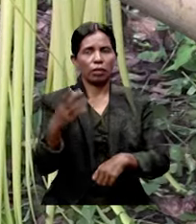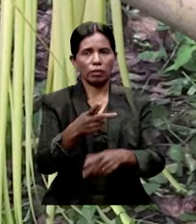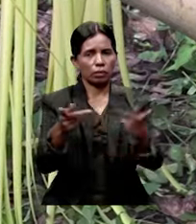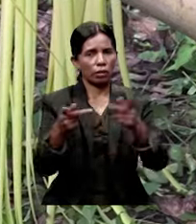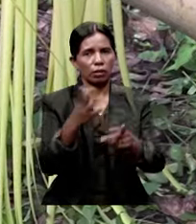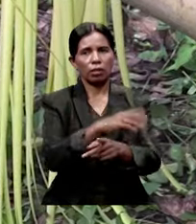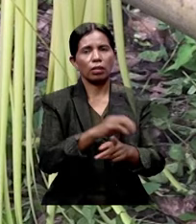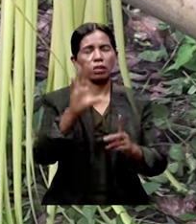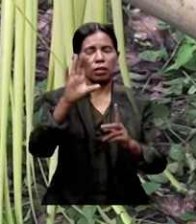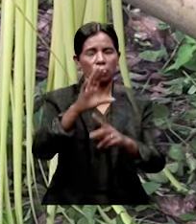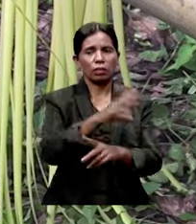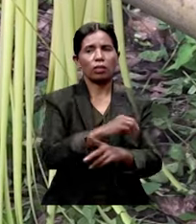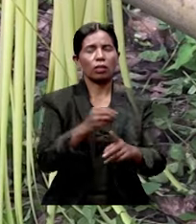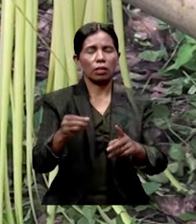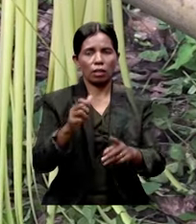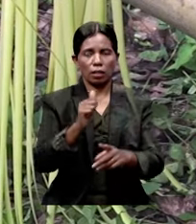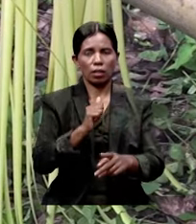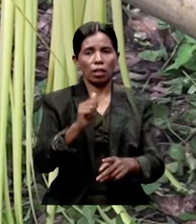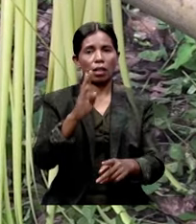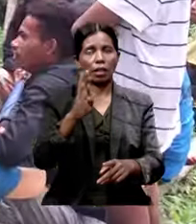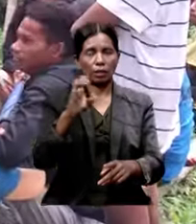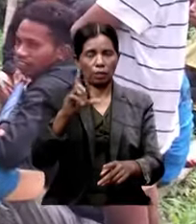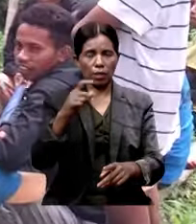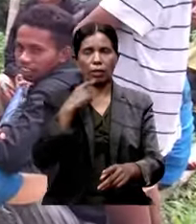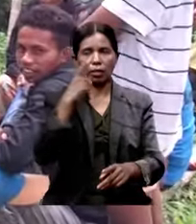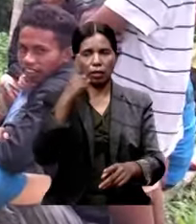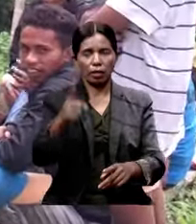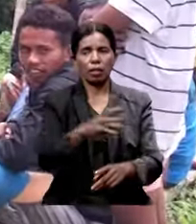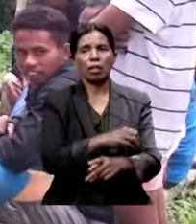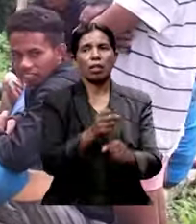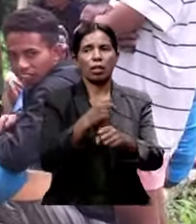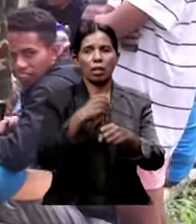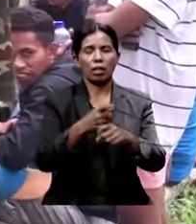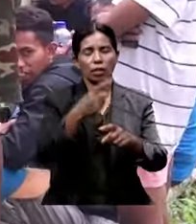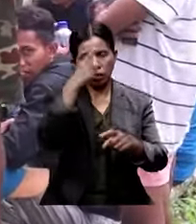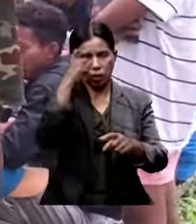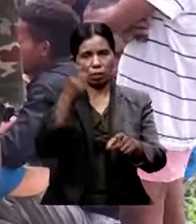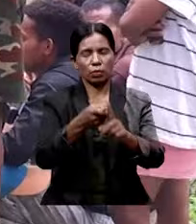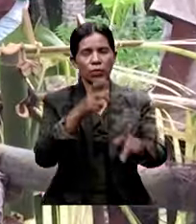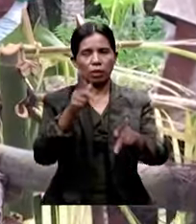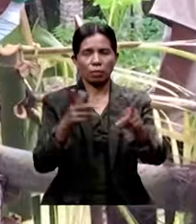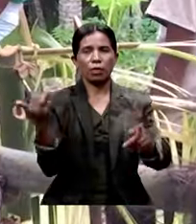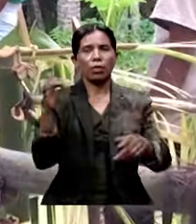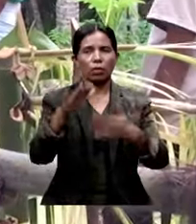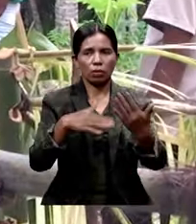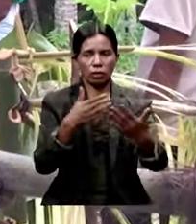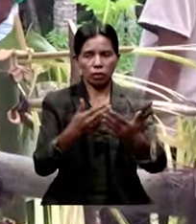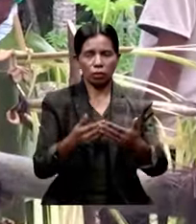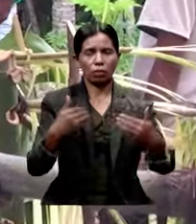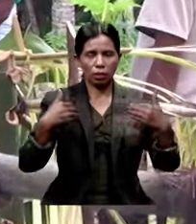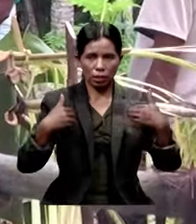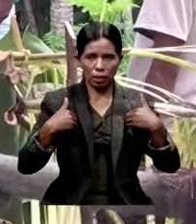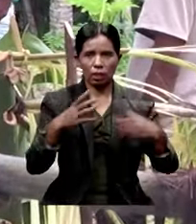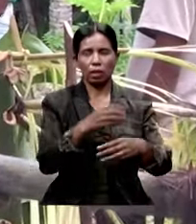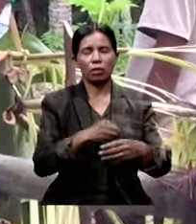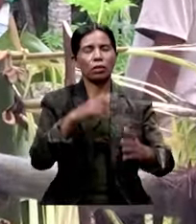abad husi suku Watulari, Abel Viana Verdial Hateten, tarabando ne realiza tamba inisiativa husi comunidade Rasik, onde hakesi no